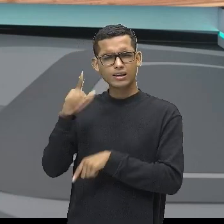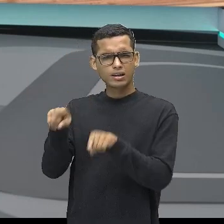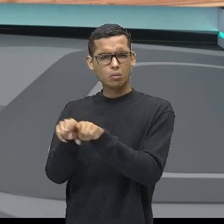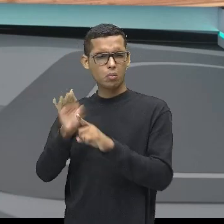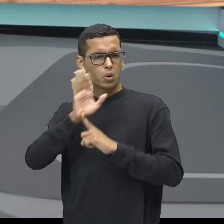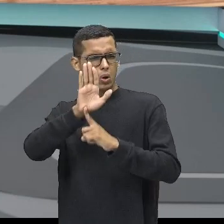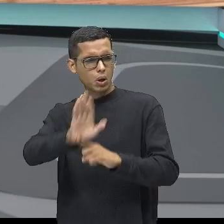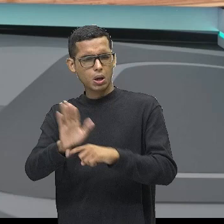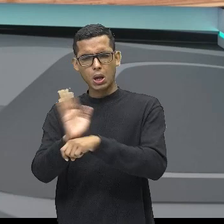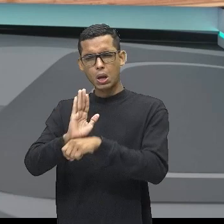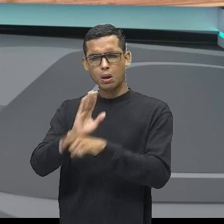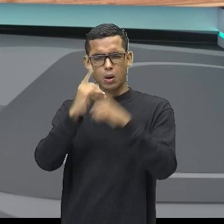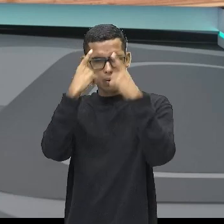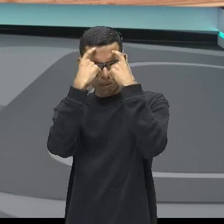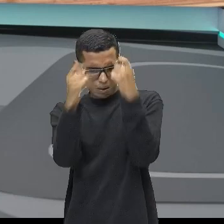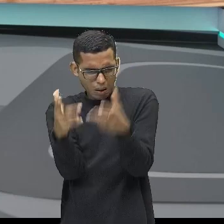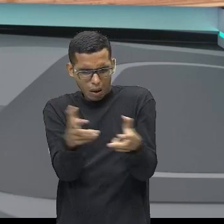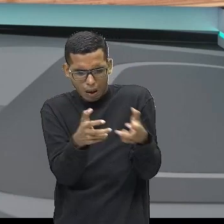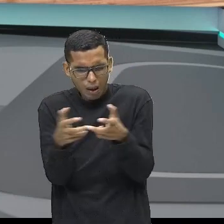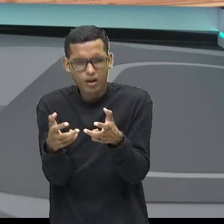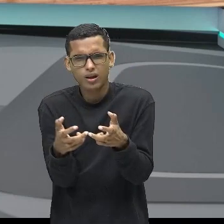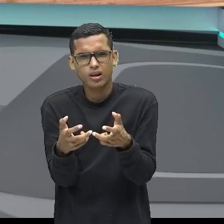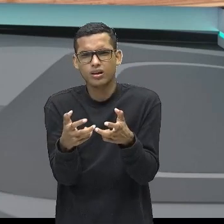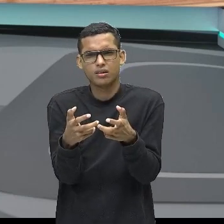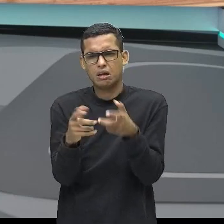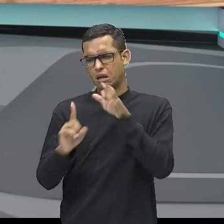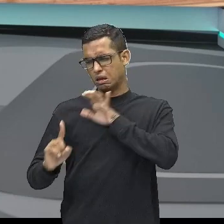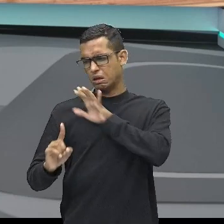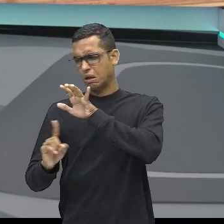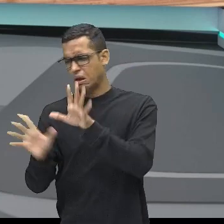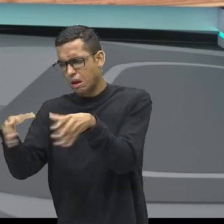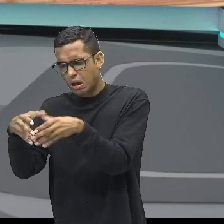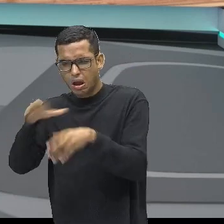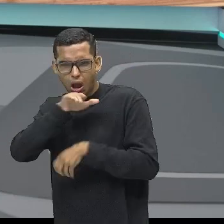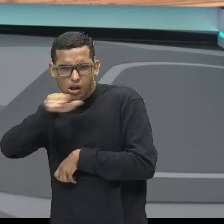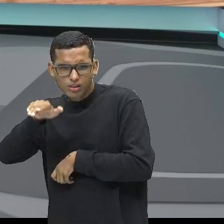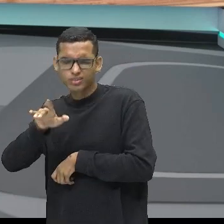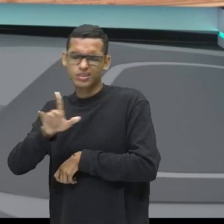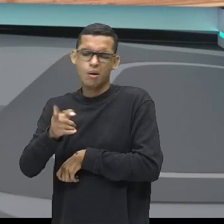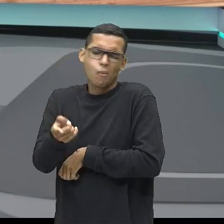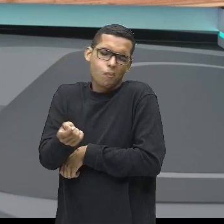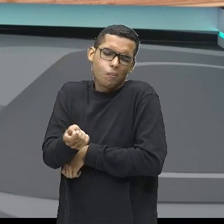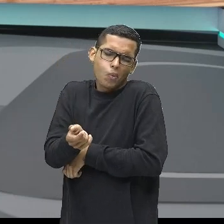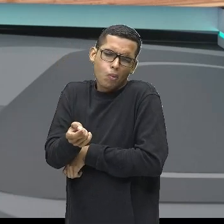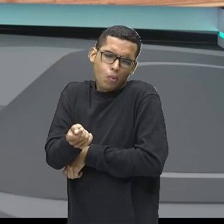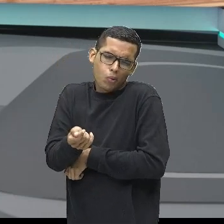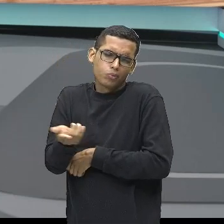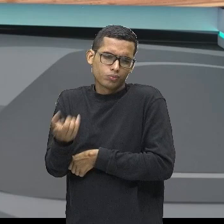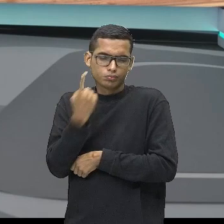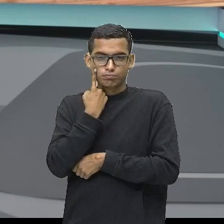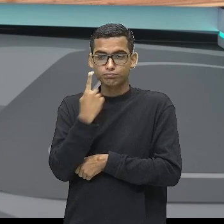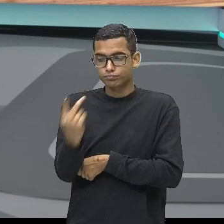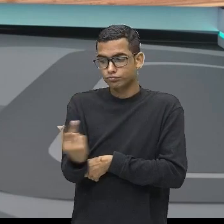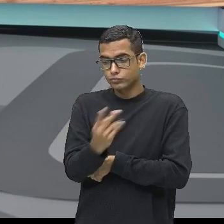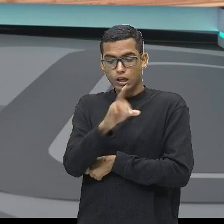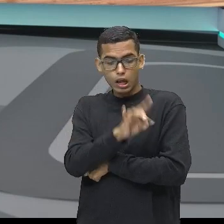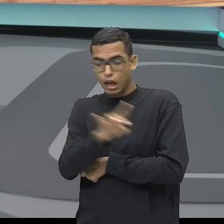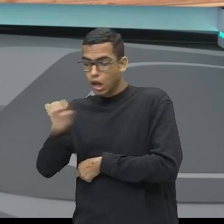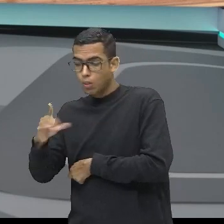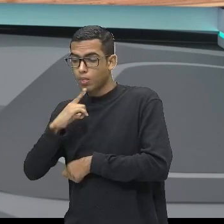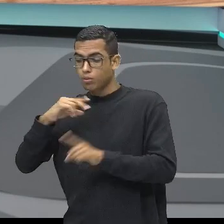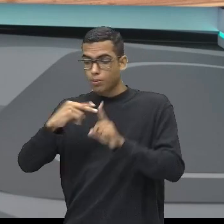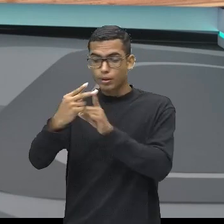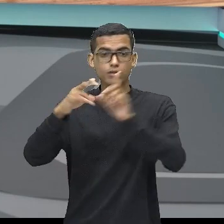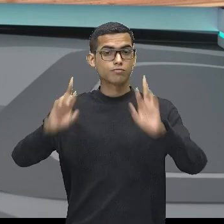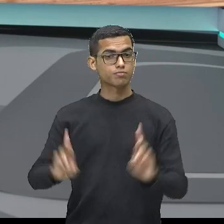apresentada, exposta, é de uma forma exagerada, que os videogames e filmes violentos não influenciam tanto assim o comportamento das crianças. Então